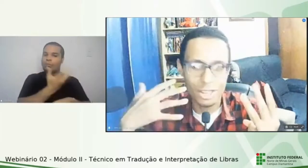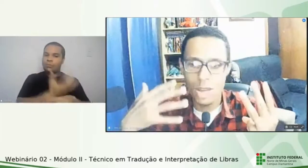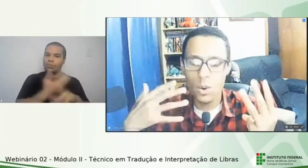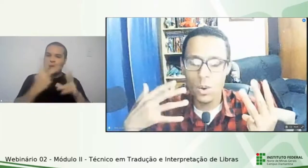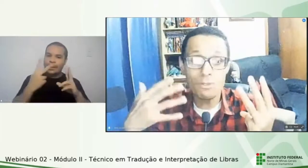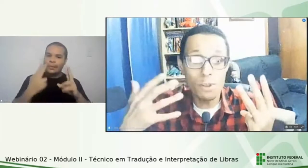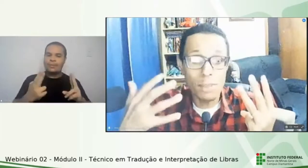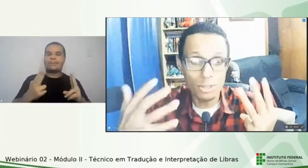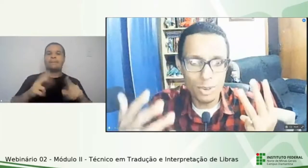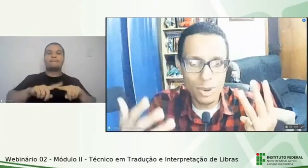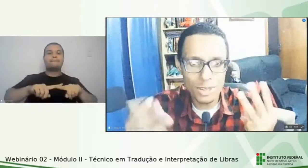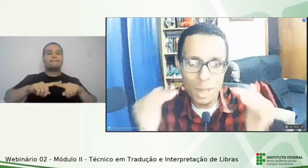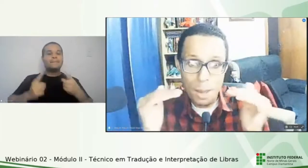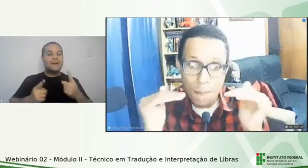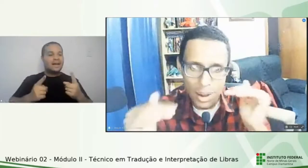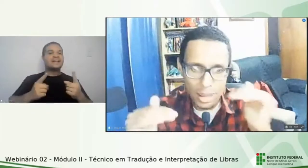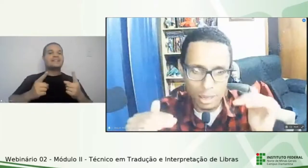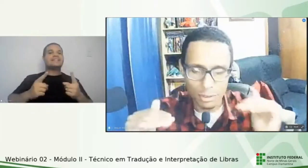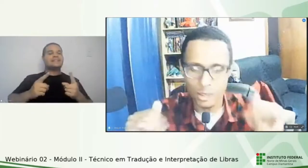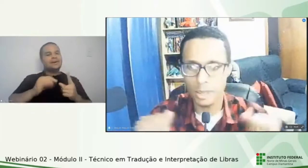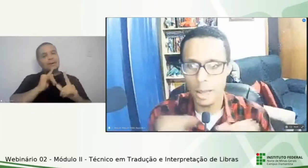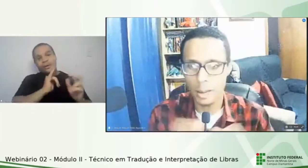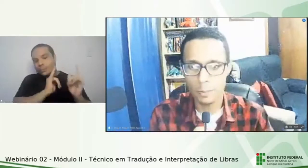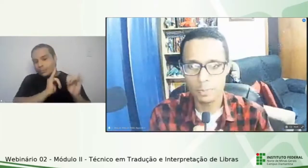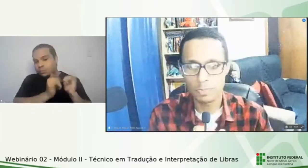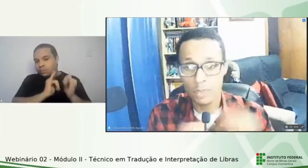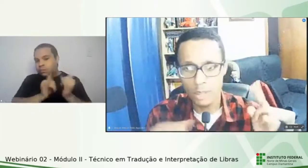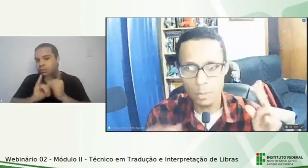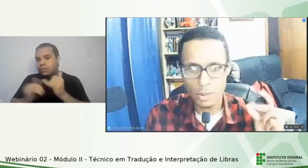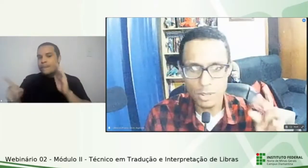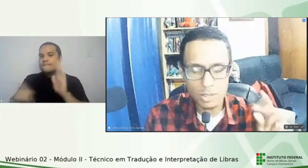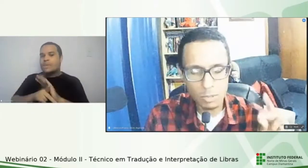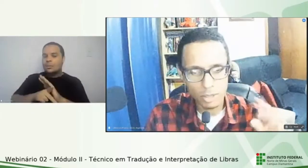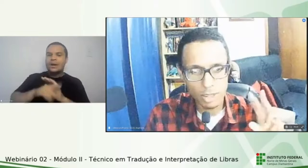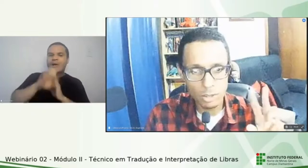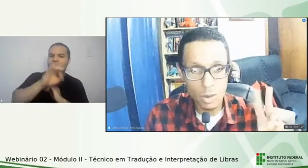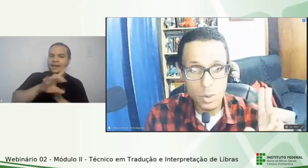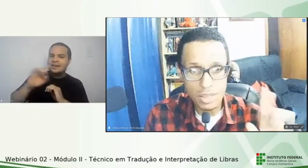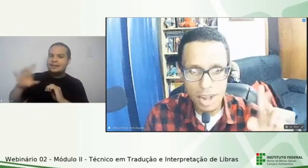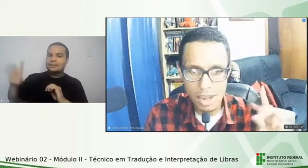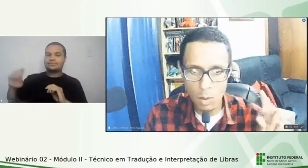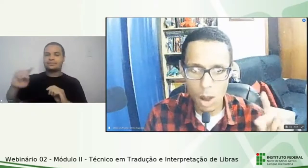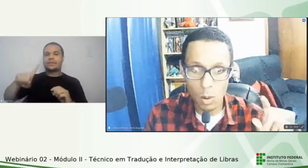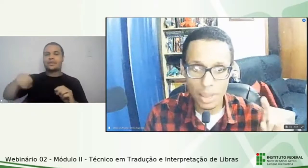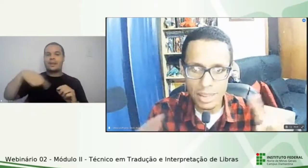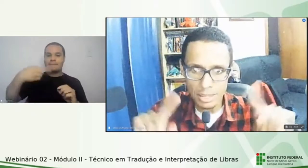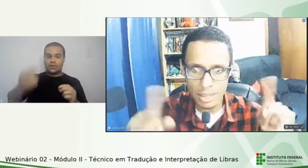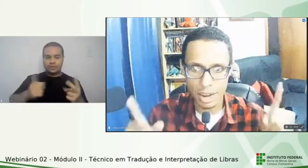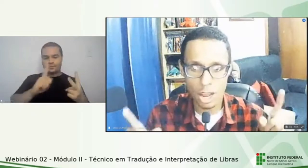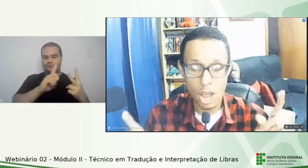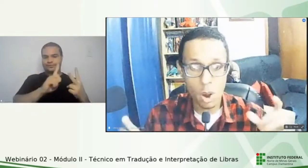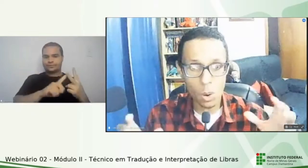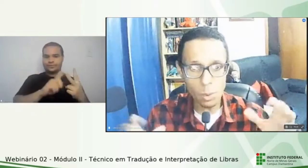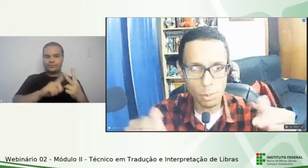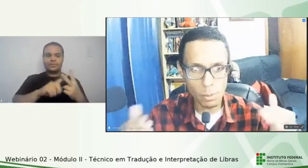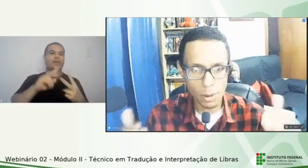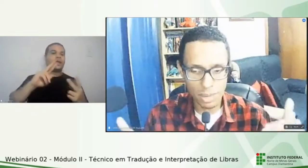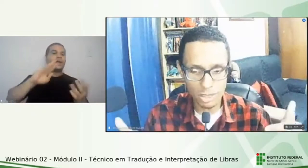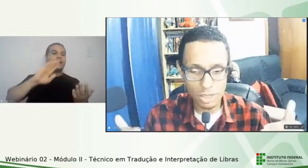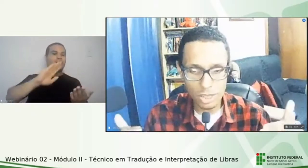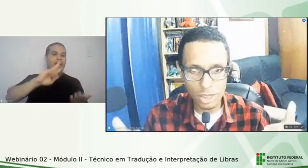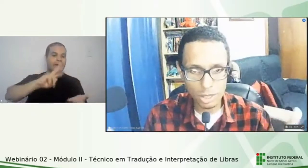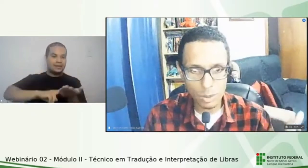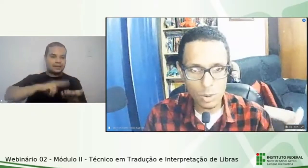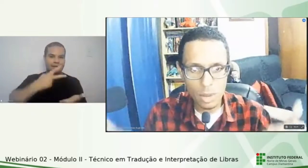dizeres, com informações para aquela faixa etária. Depois nós temos a tradução interlingual. Inter, ou